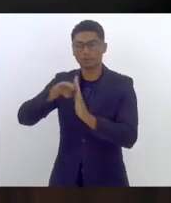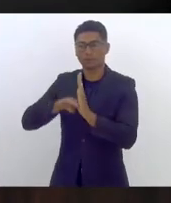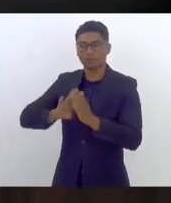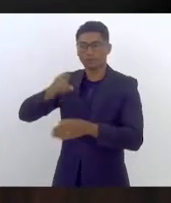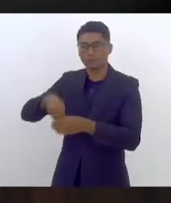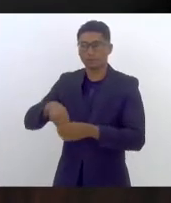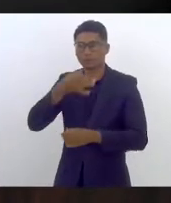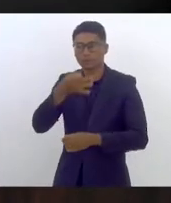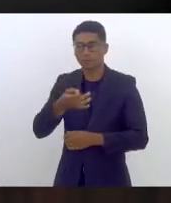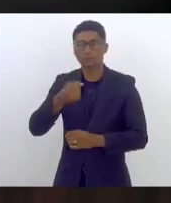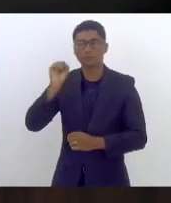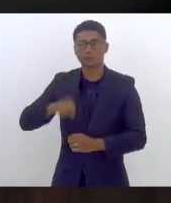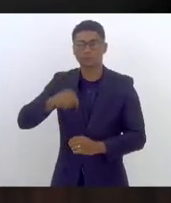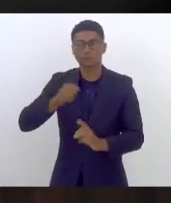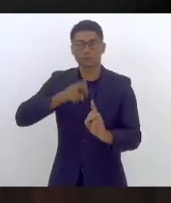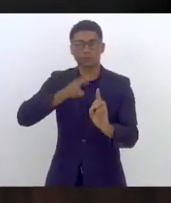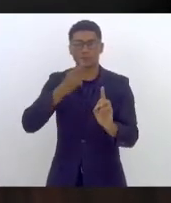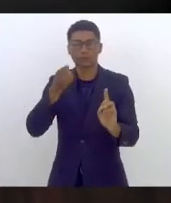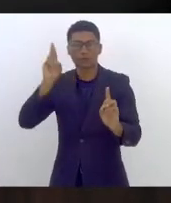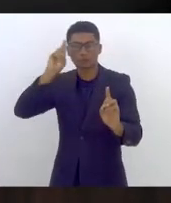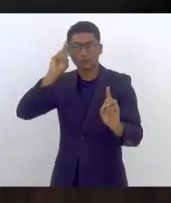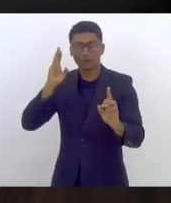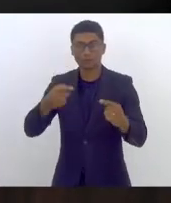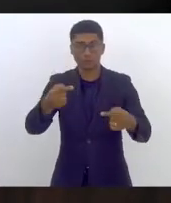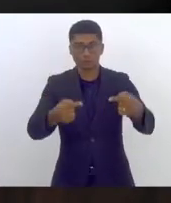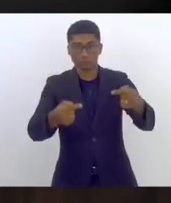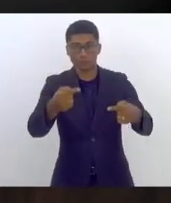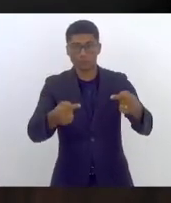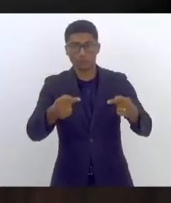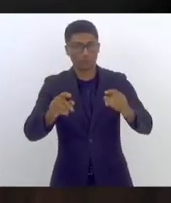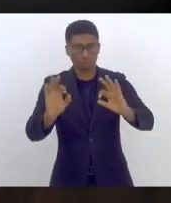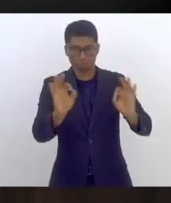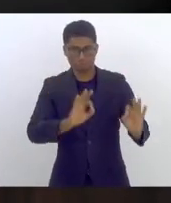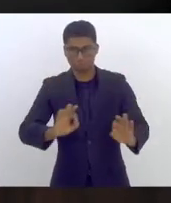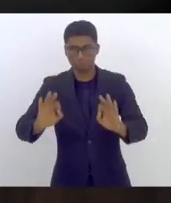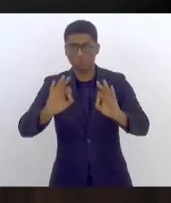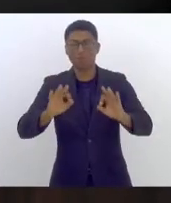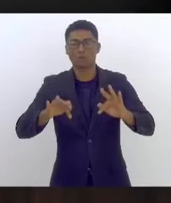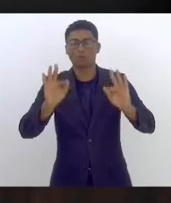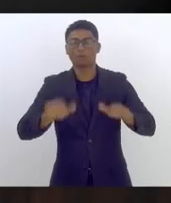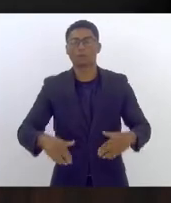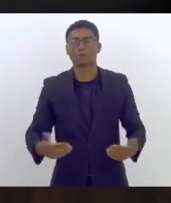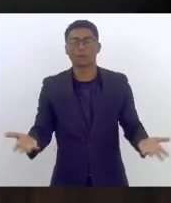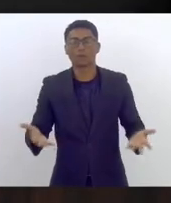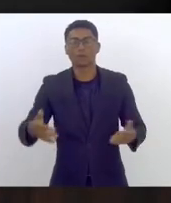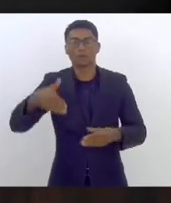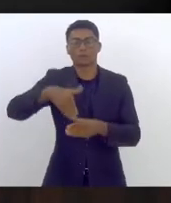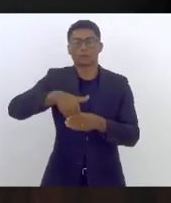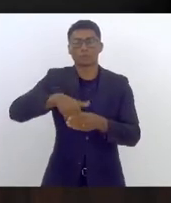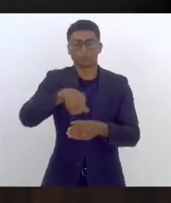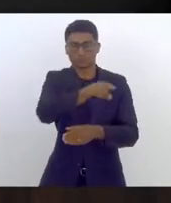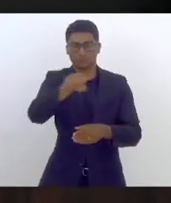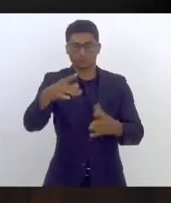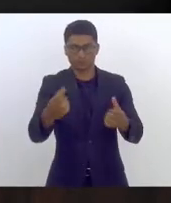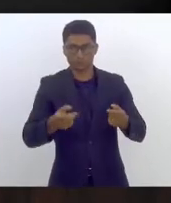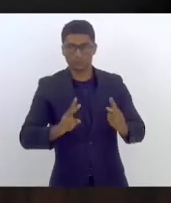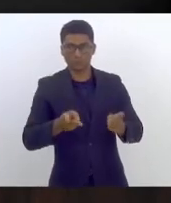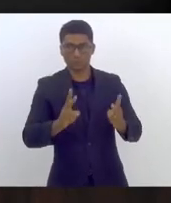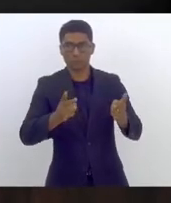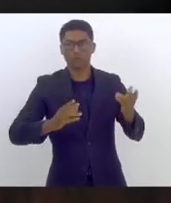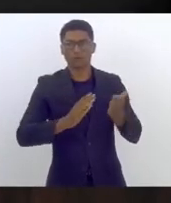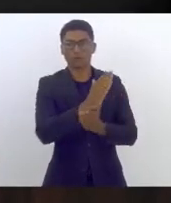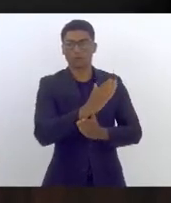externas favorável relator Deputado Rosenberg Reis em discussão não havendo o que Queira discutir encerrado a discussão em votação senhores que aprovam